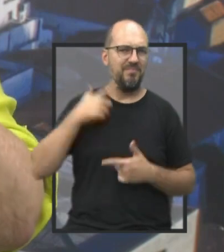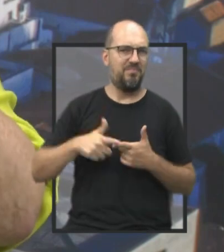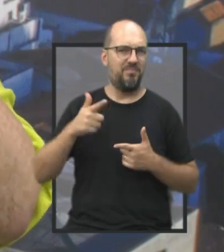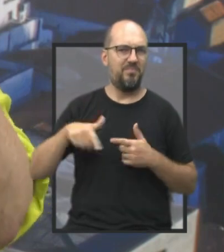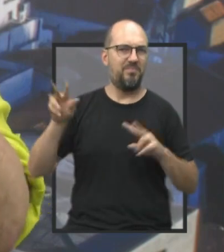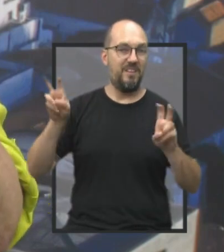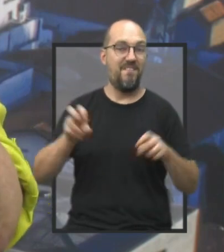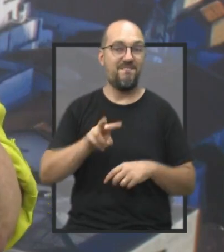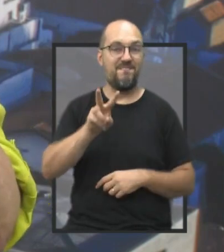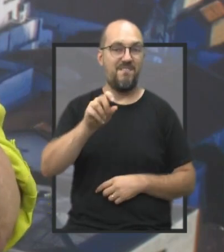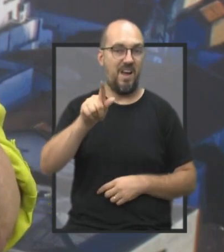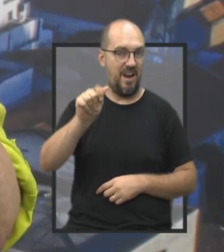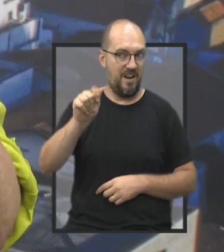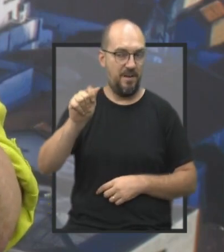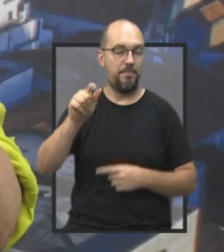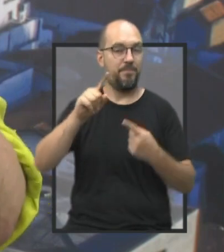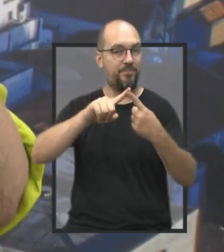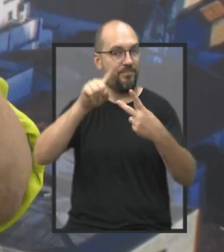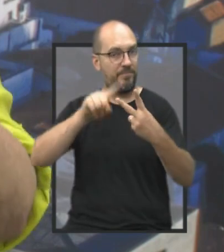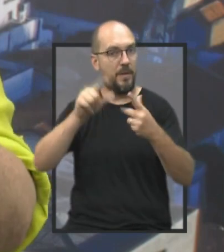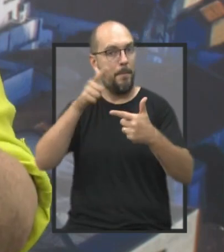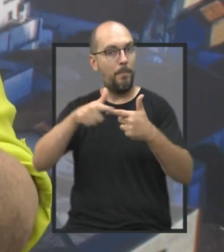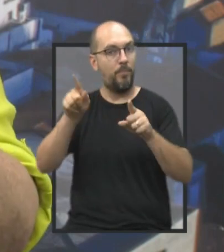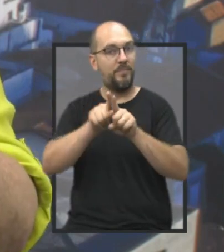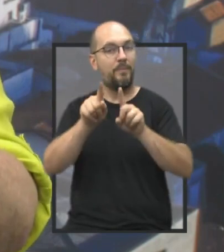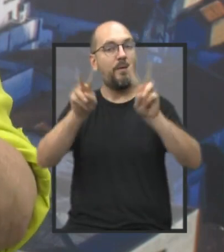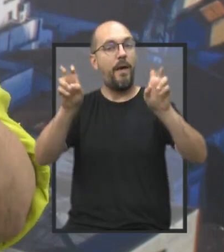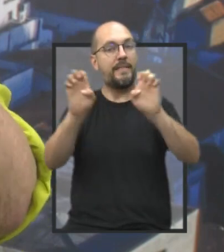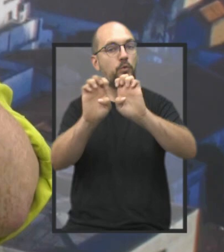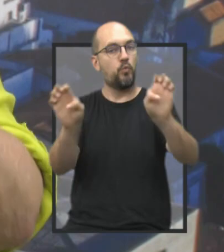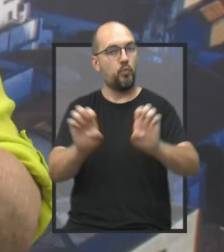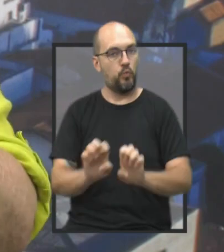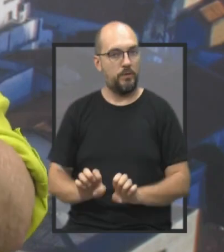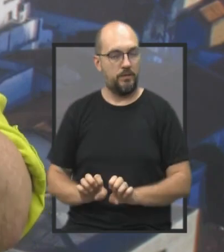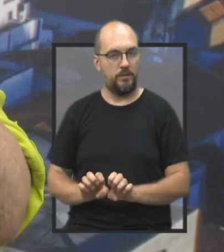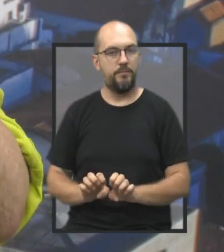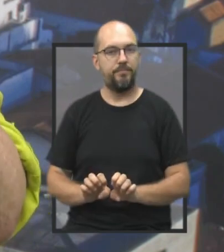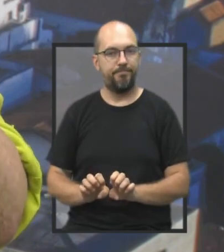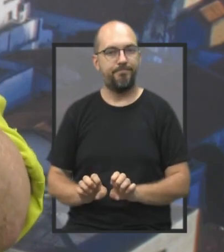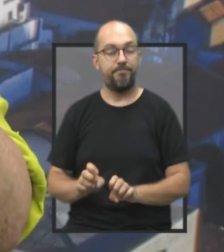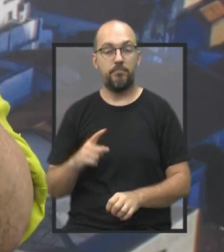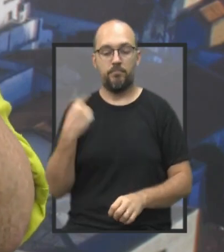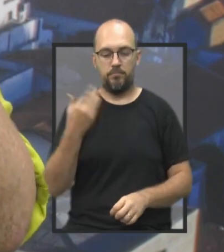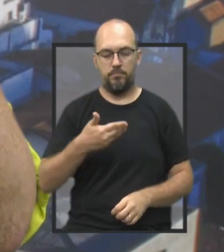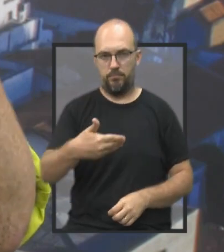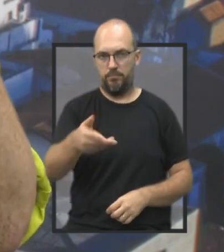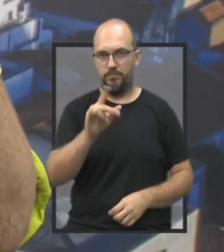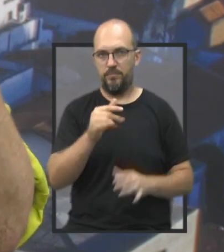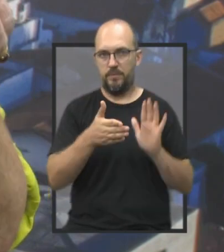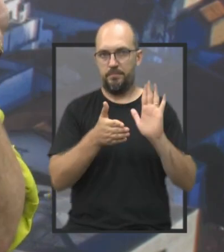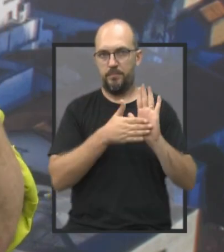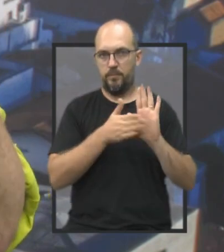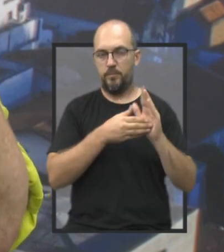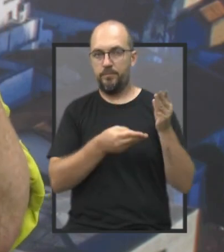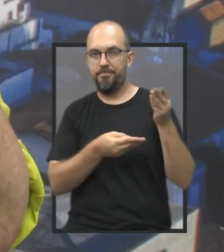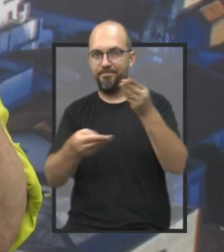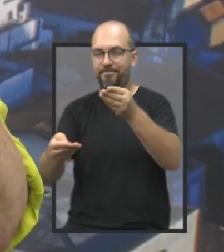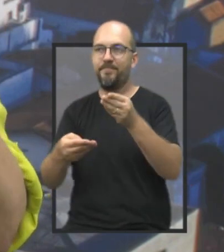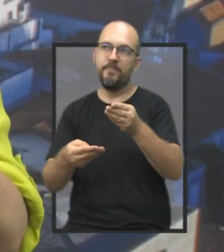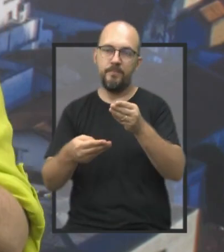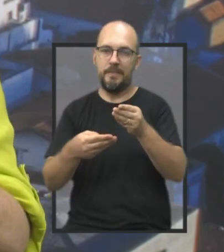à vaga, mas nós também temos problemas relacionados à estrutura. Então nós vamos apresentar um projeto